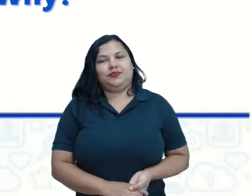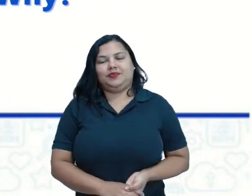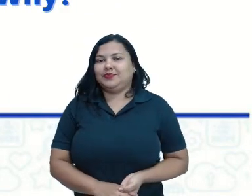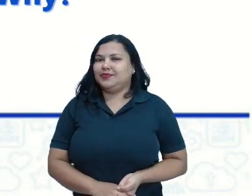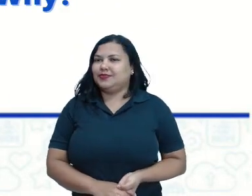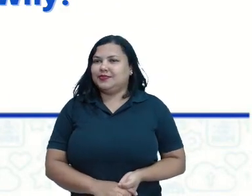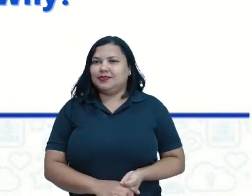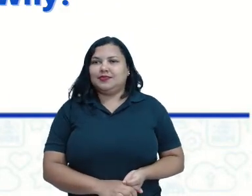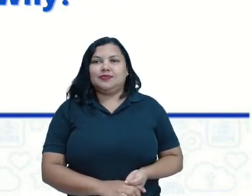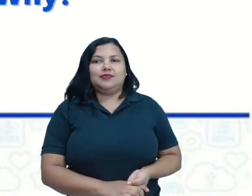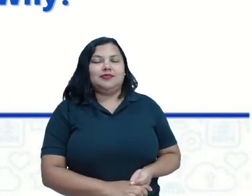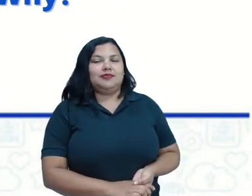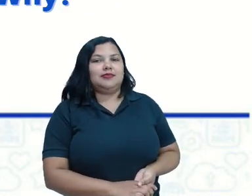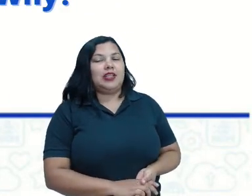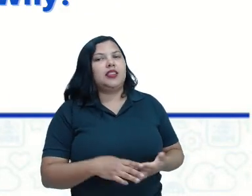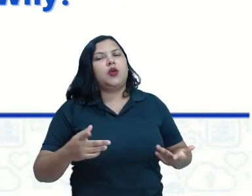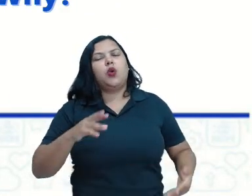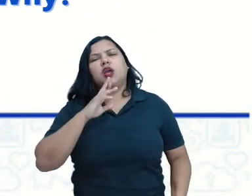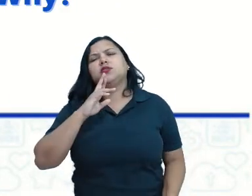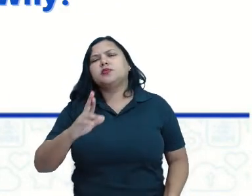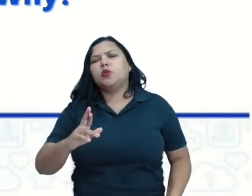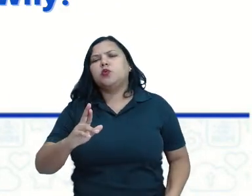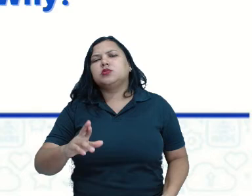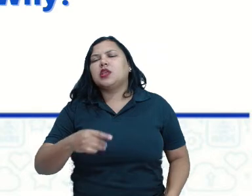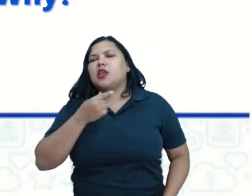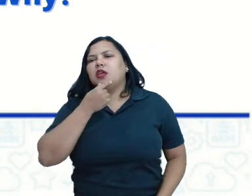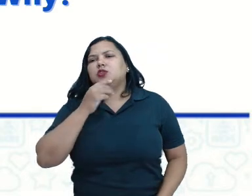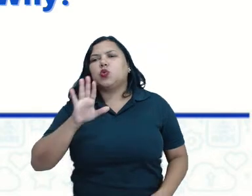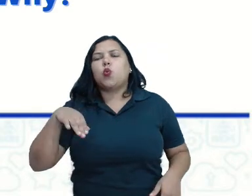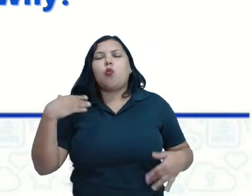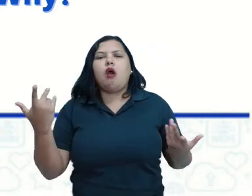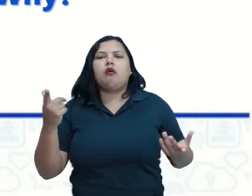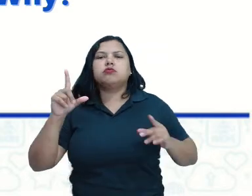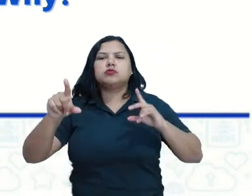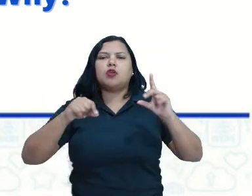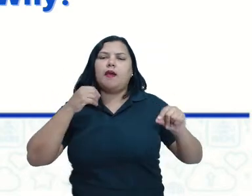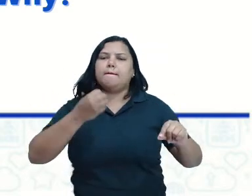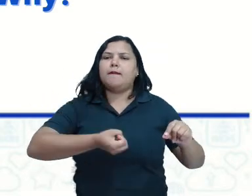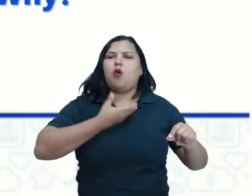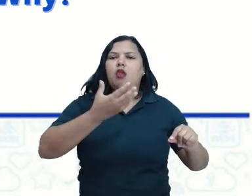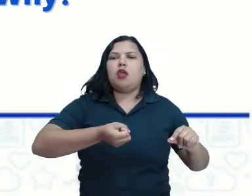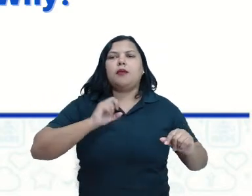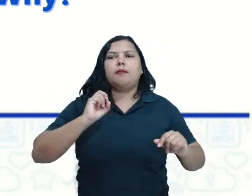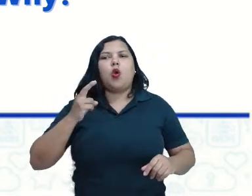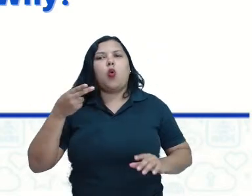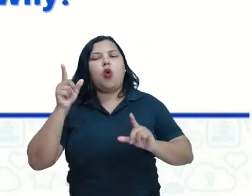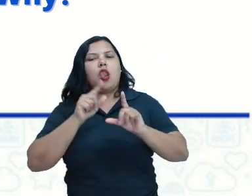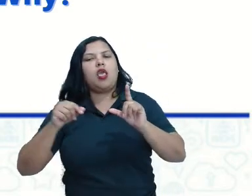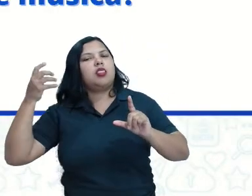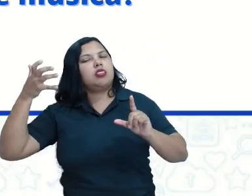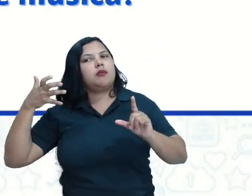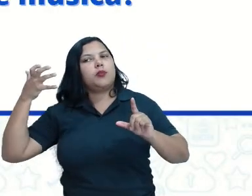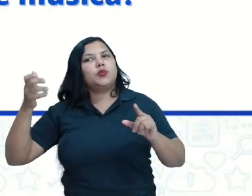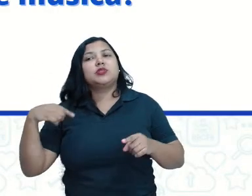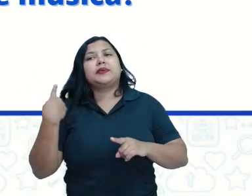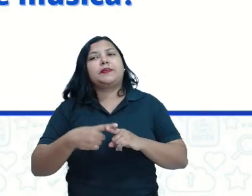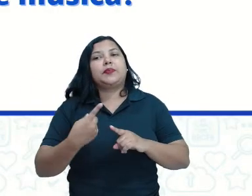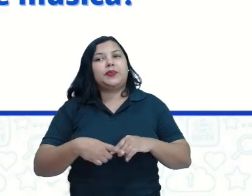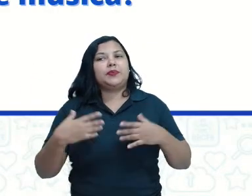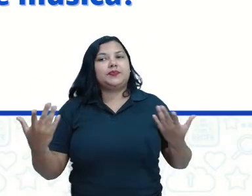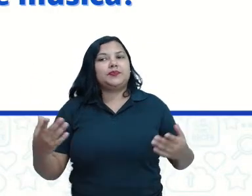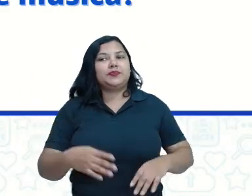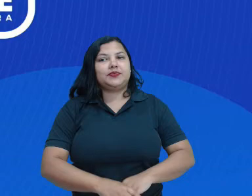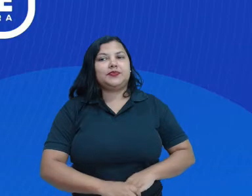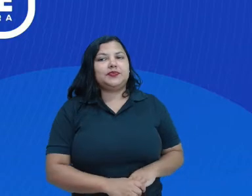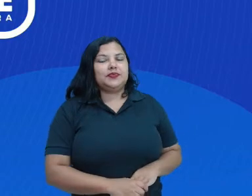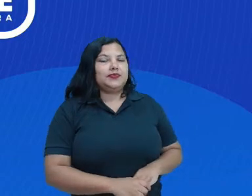Why? Responda em inglês, quais dos dois você prefere, poema ou letra de música? E por quê? Tá